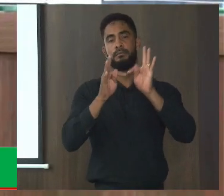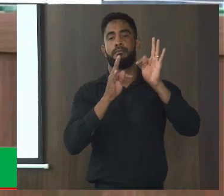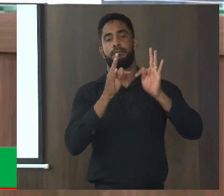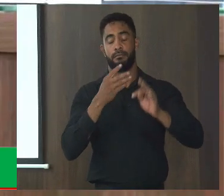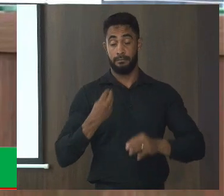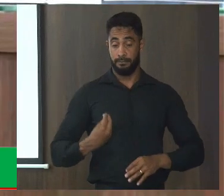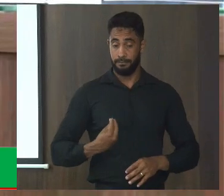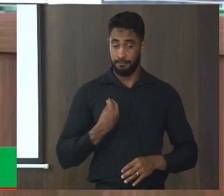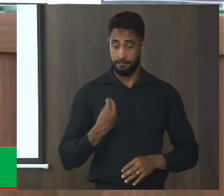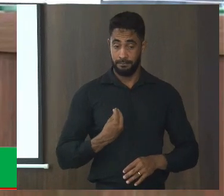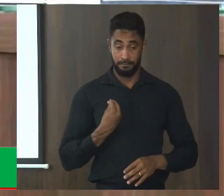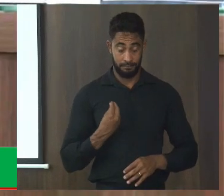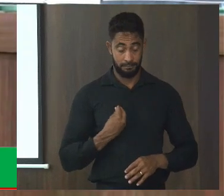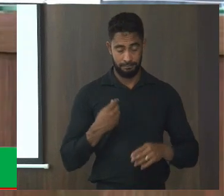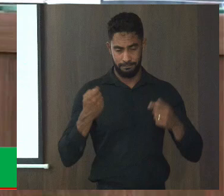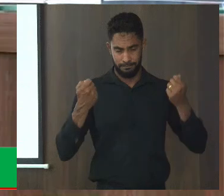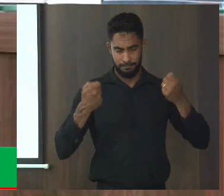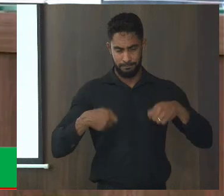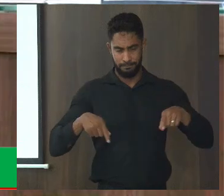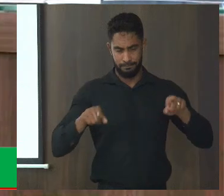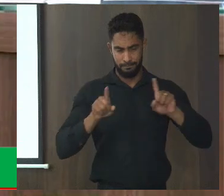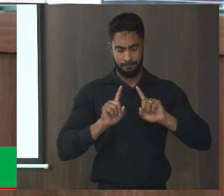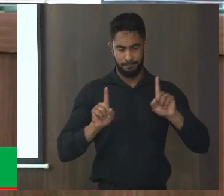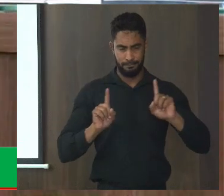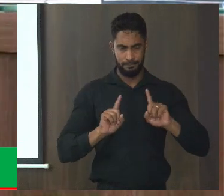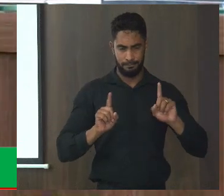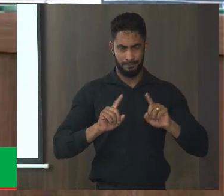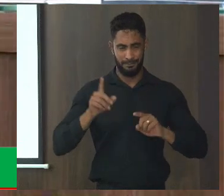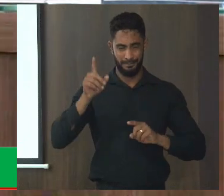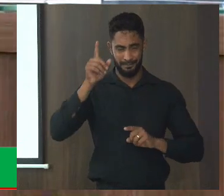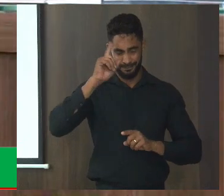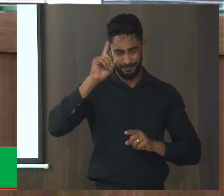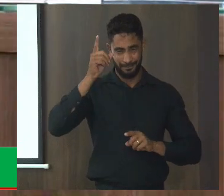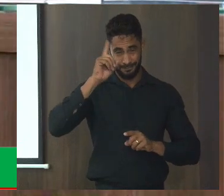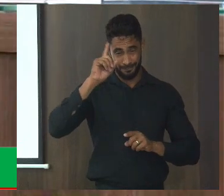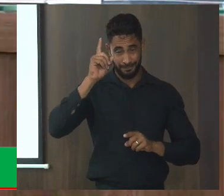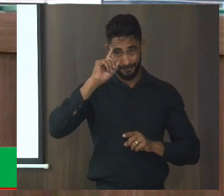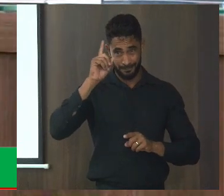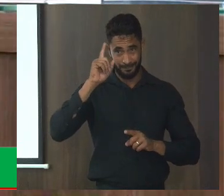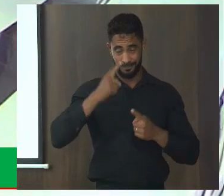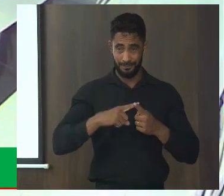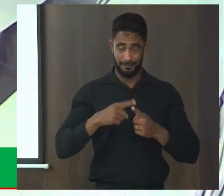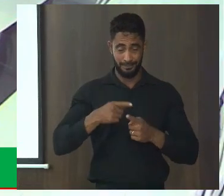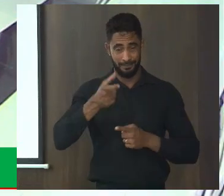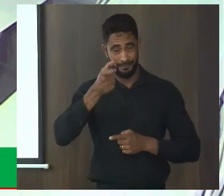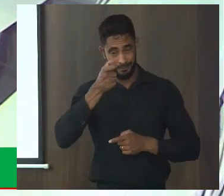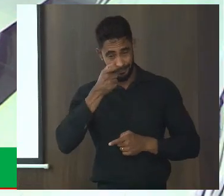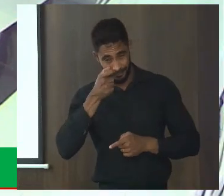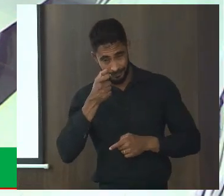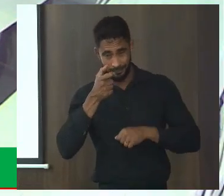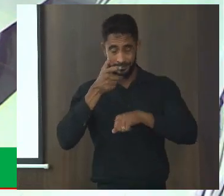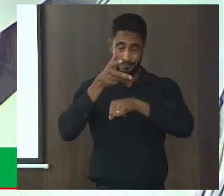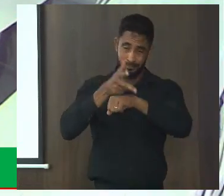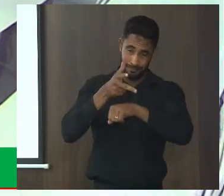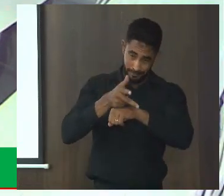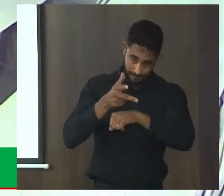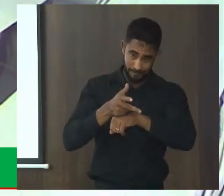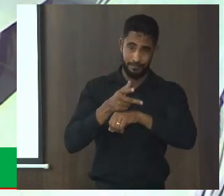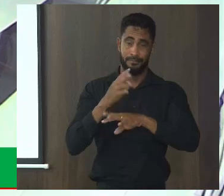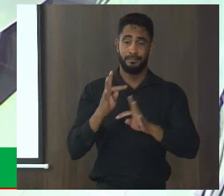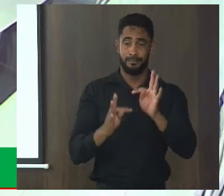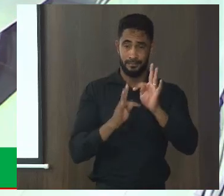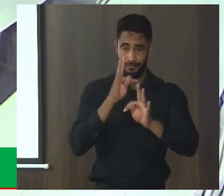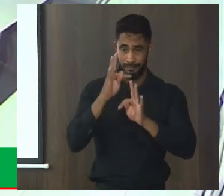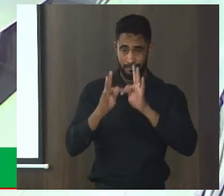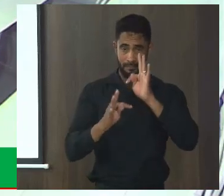gente não precisa estar ali todo o tempo, que tem câmeras, tem todo um meio tecnológico que dá